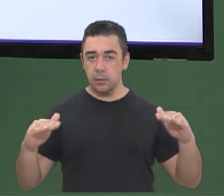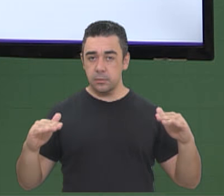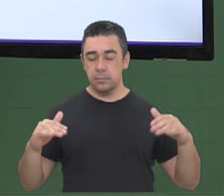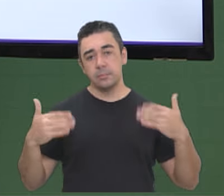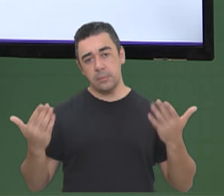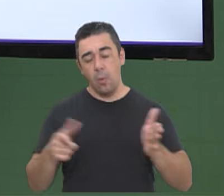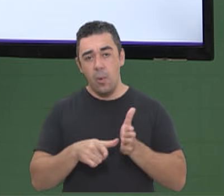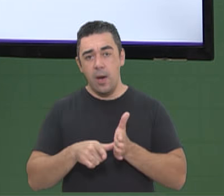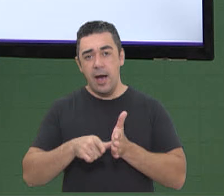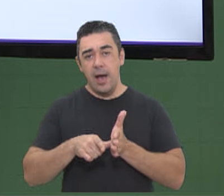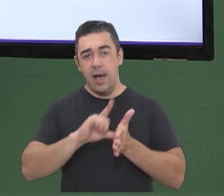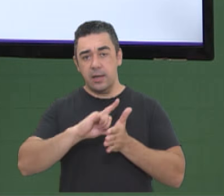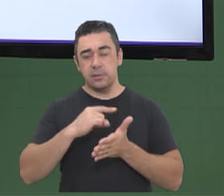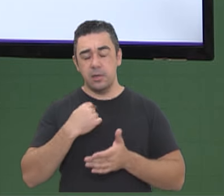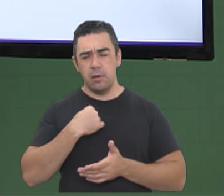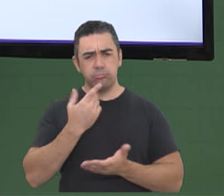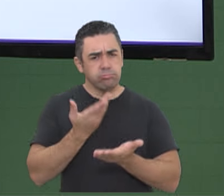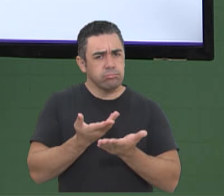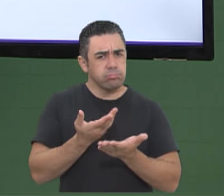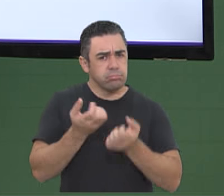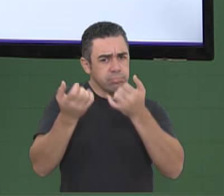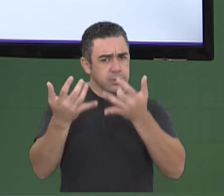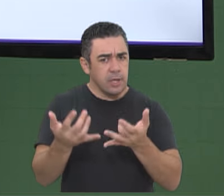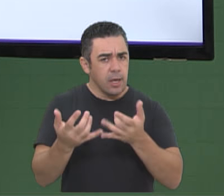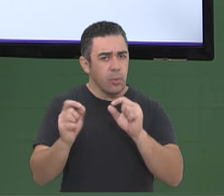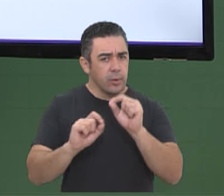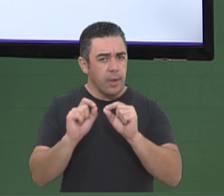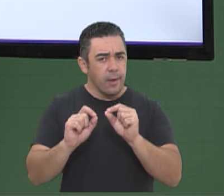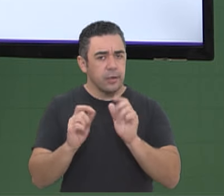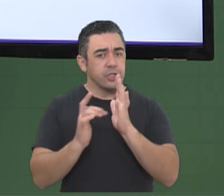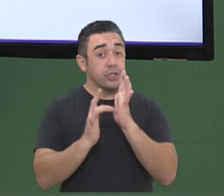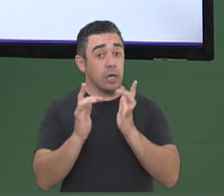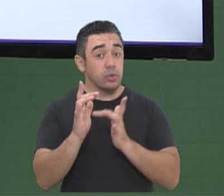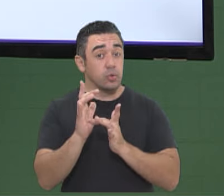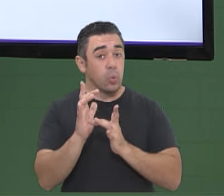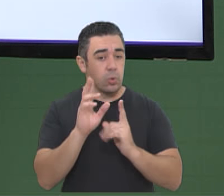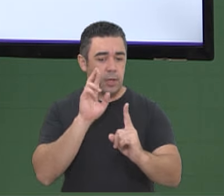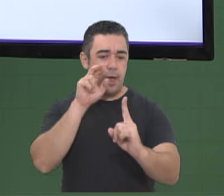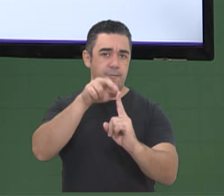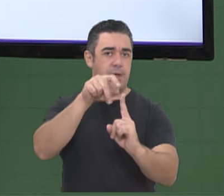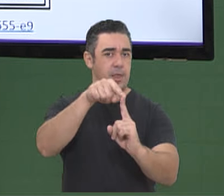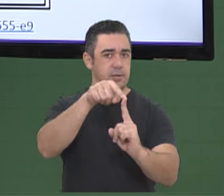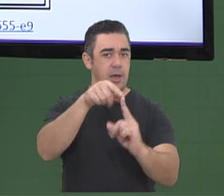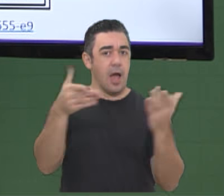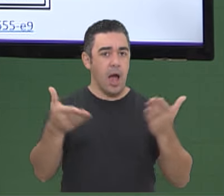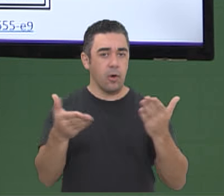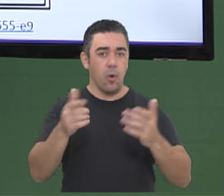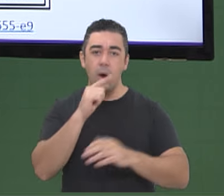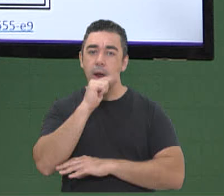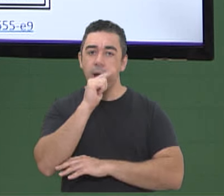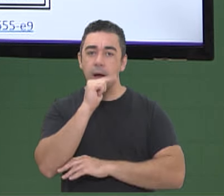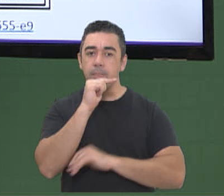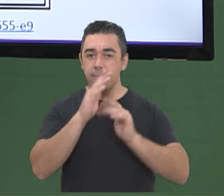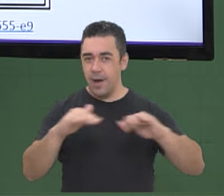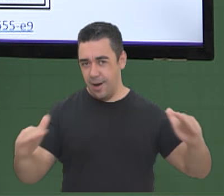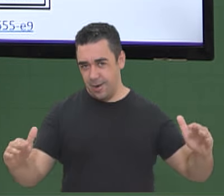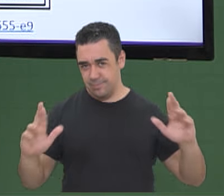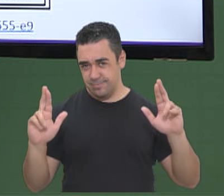caso anterior, qual era o meu referencial? Nascimento de Cristo, certo? E